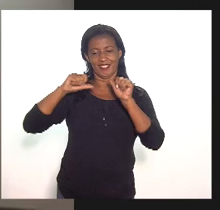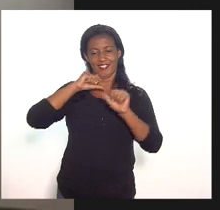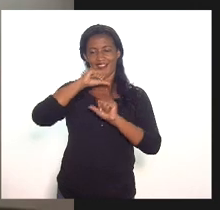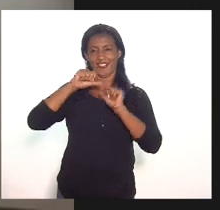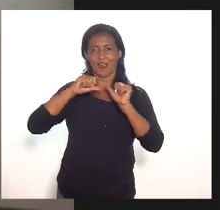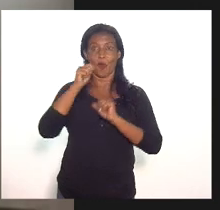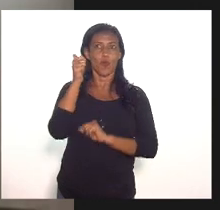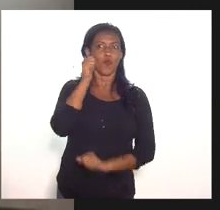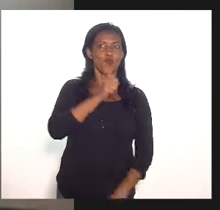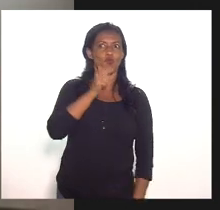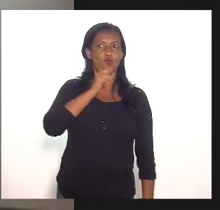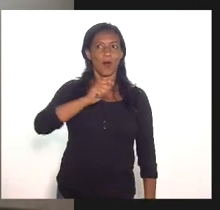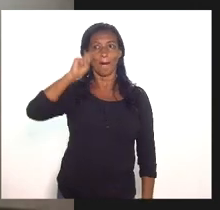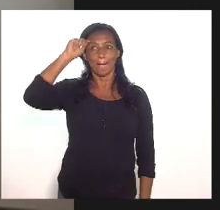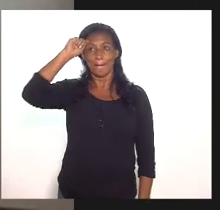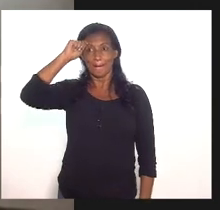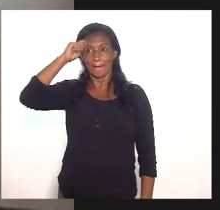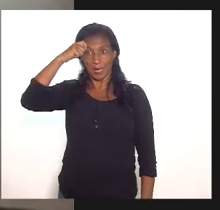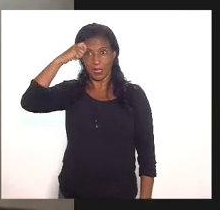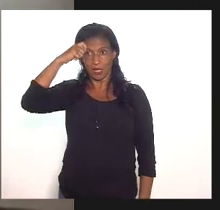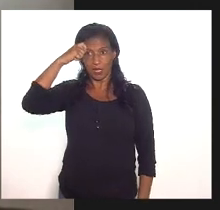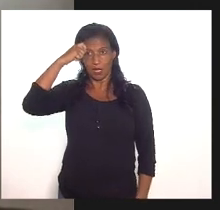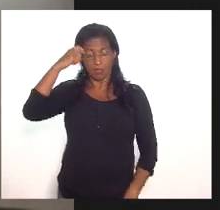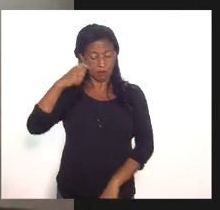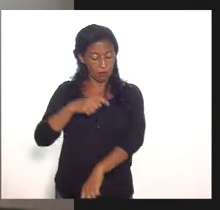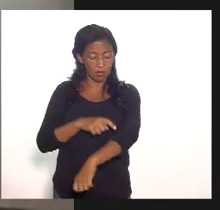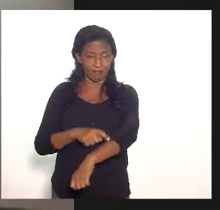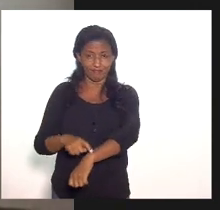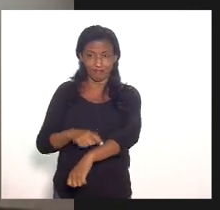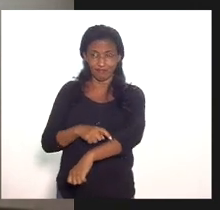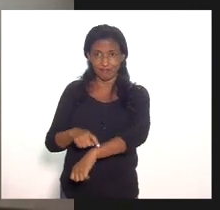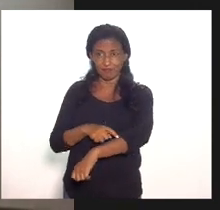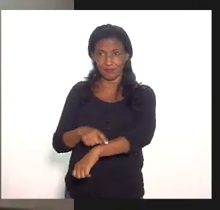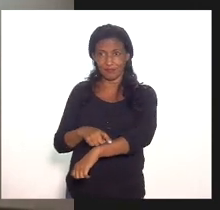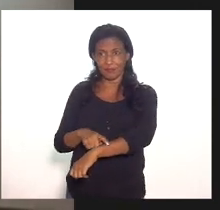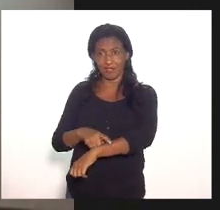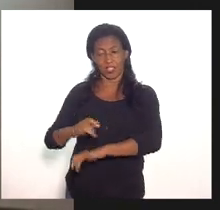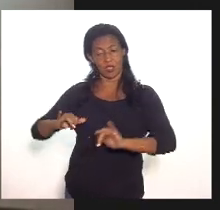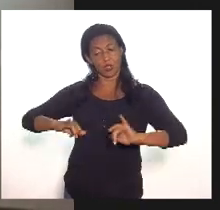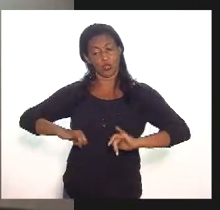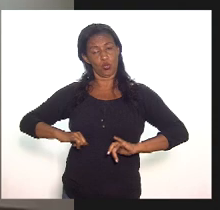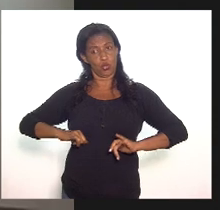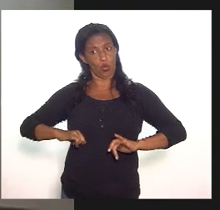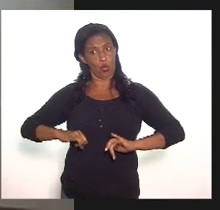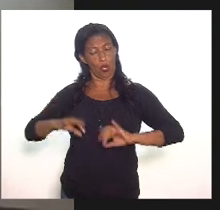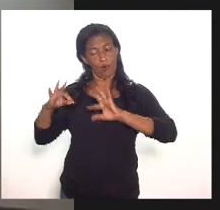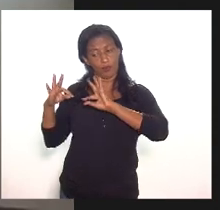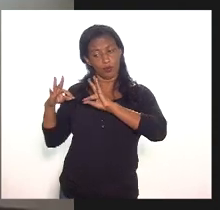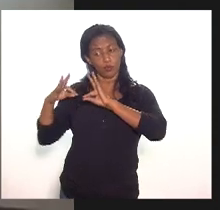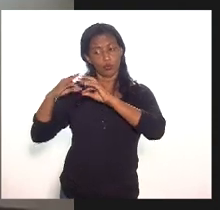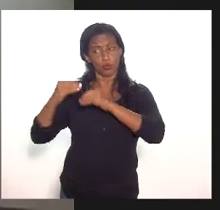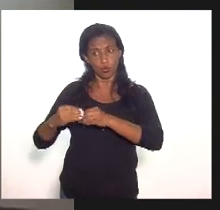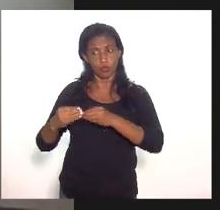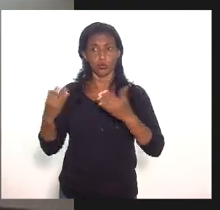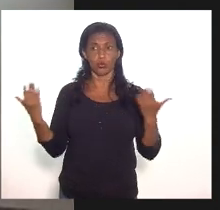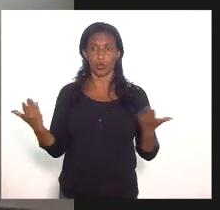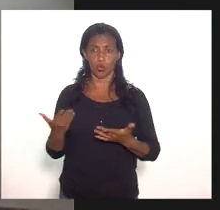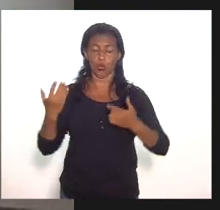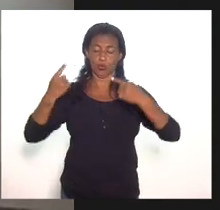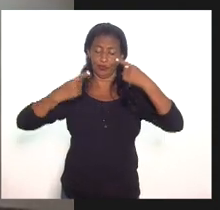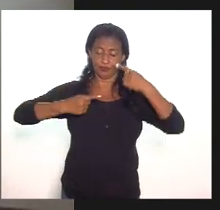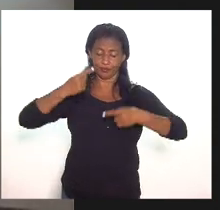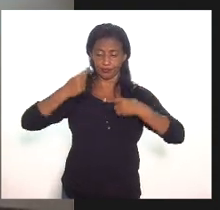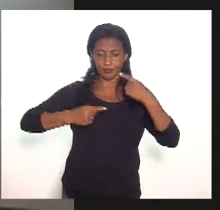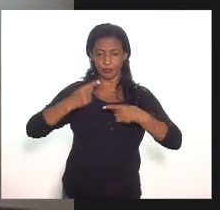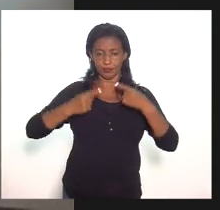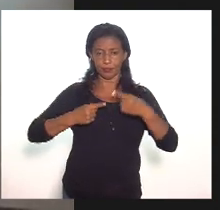especial mulheres pretas, porque sofremos na pele tudo isso que estamos aqui nos propondo a discutir.